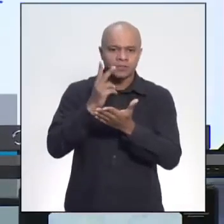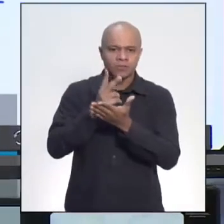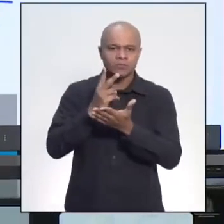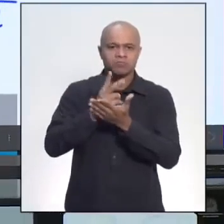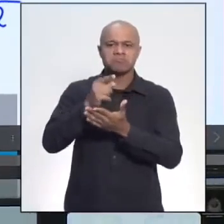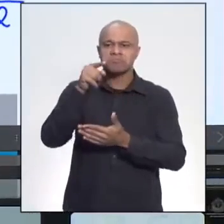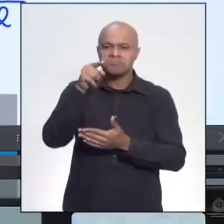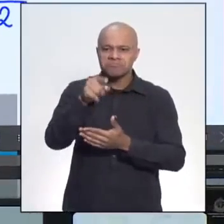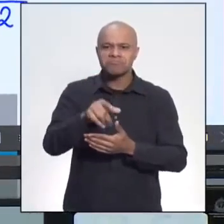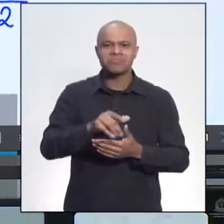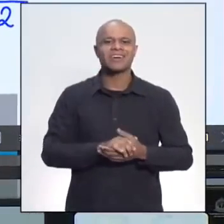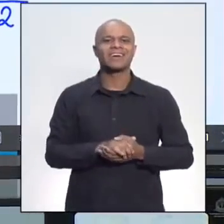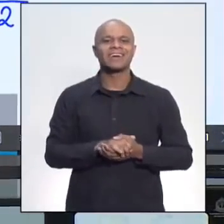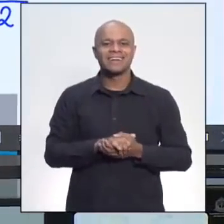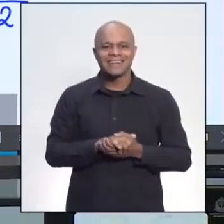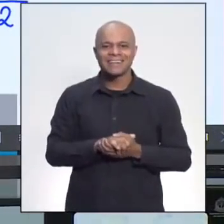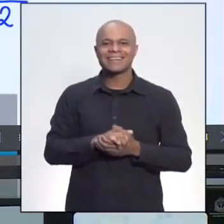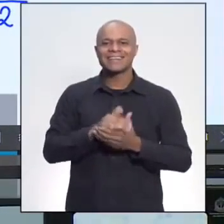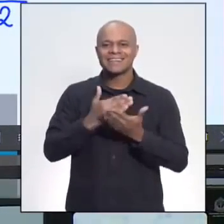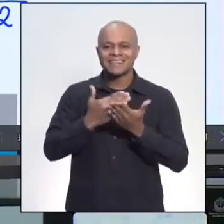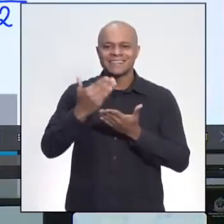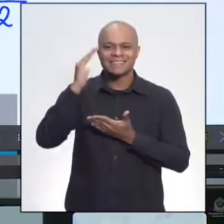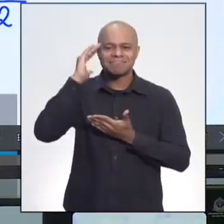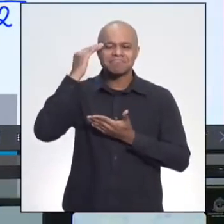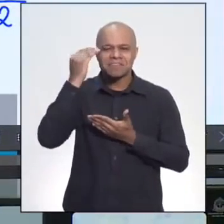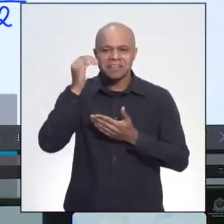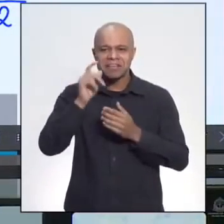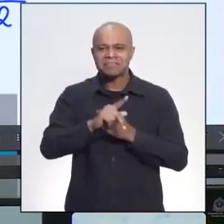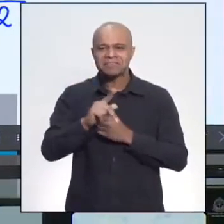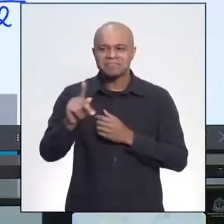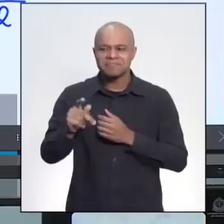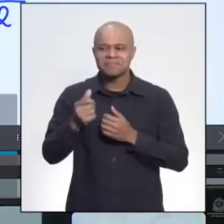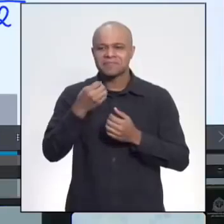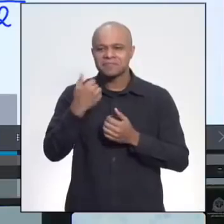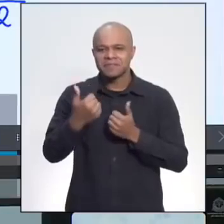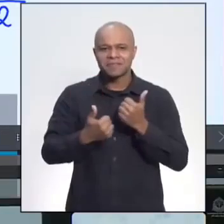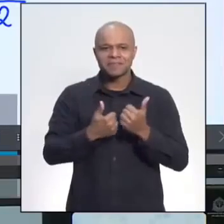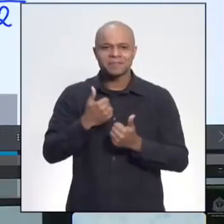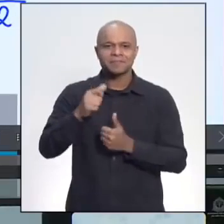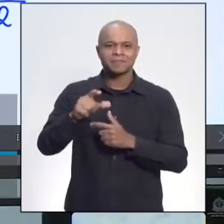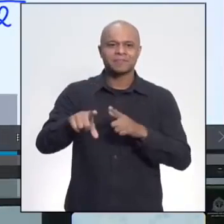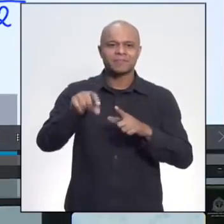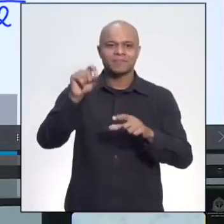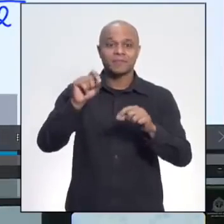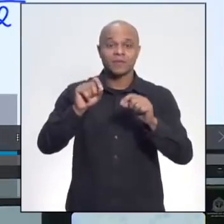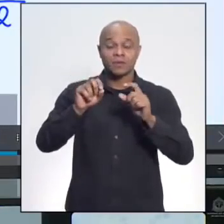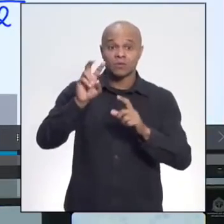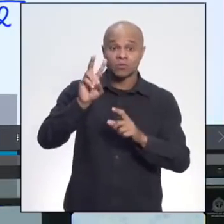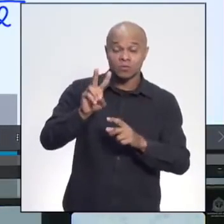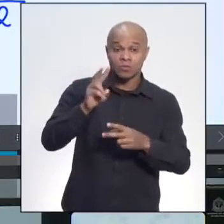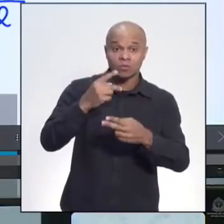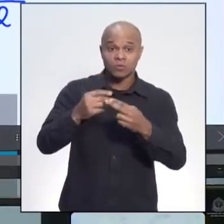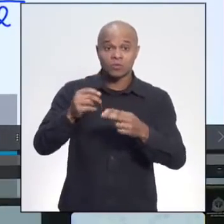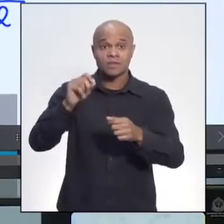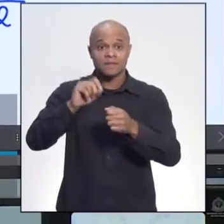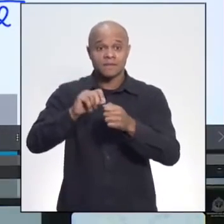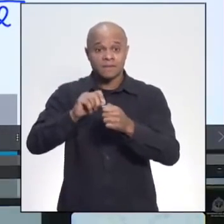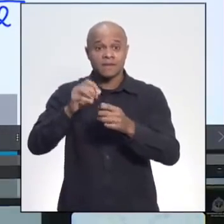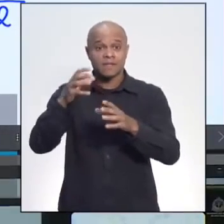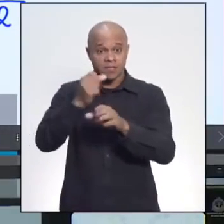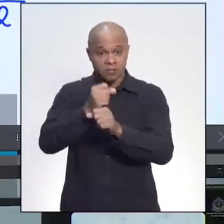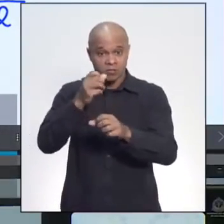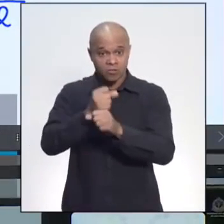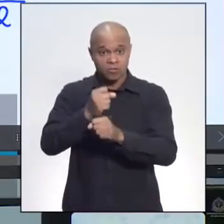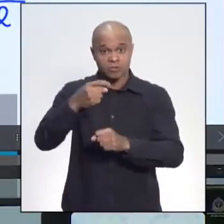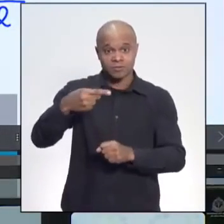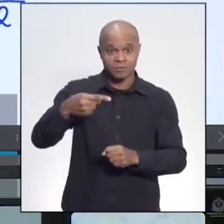aqui. Ah, estou começando a entender, professora. Então, muito bem, a gente escolhe 2 pontos e vai lá e faz a conta de menos.